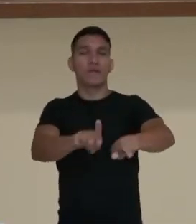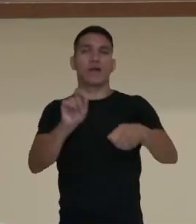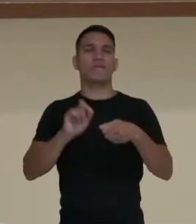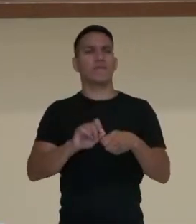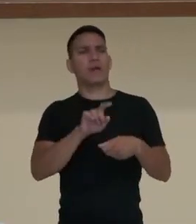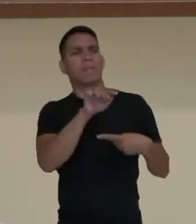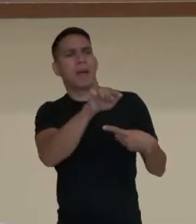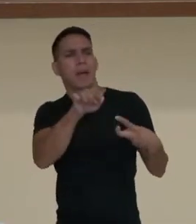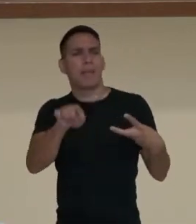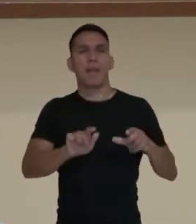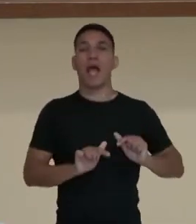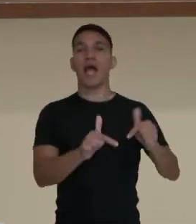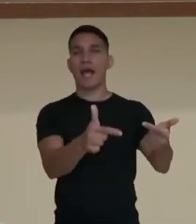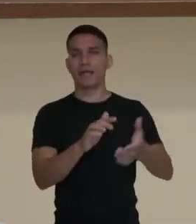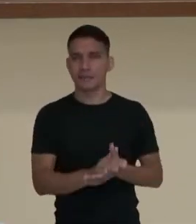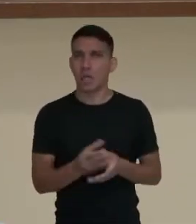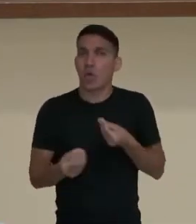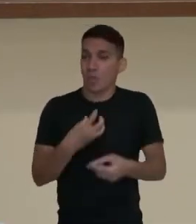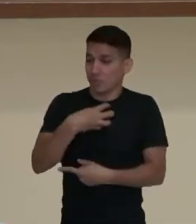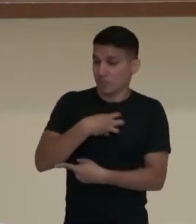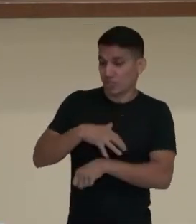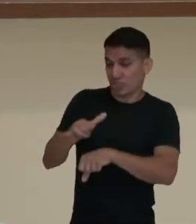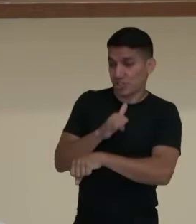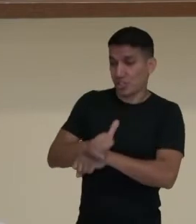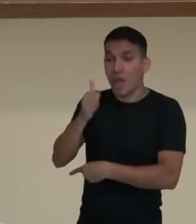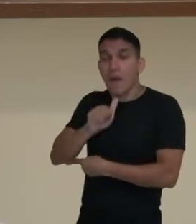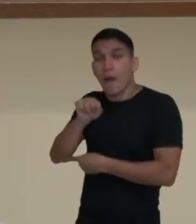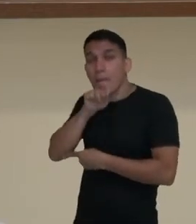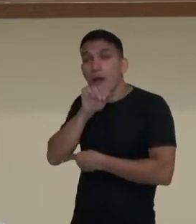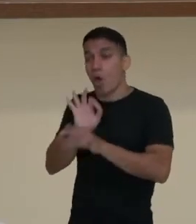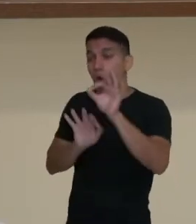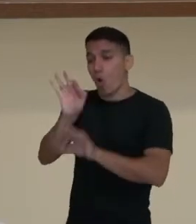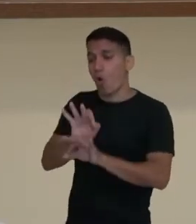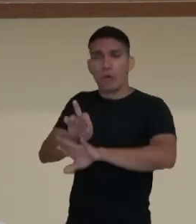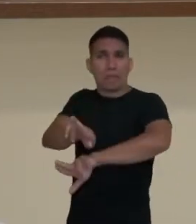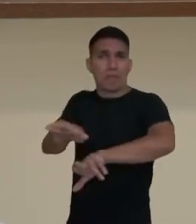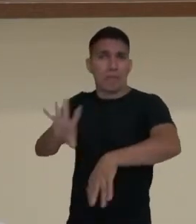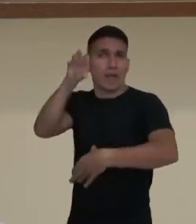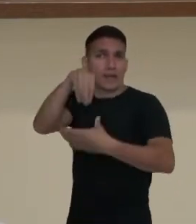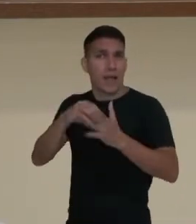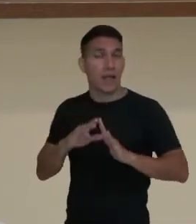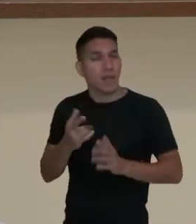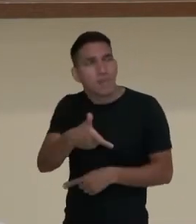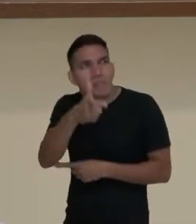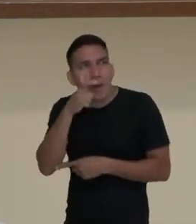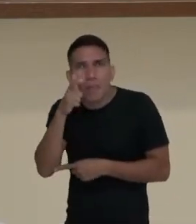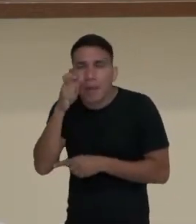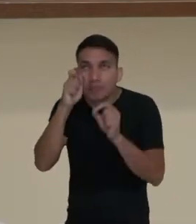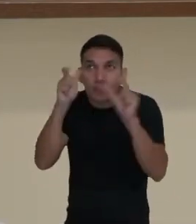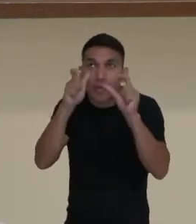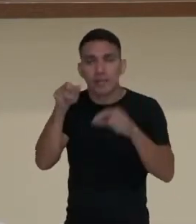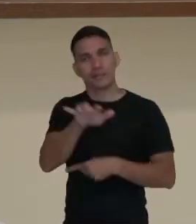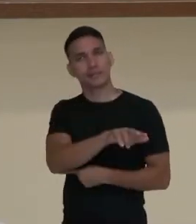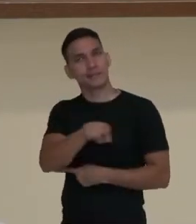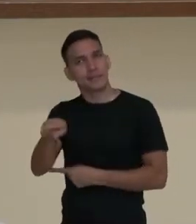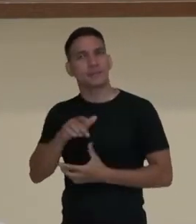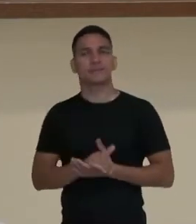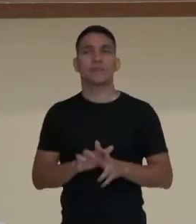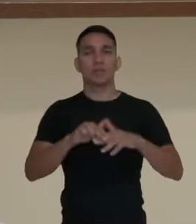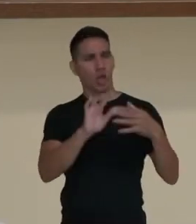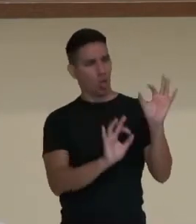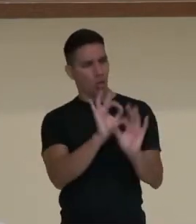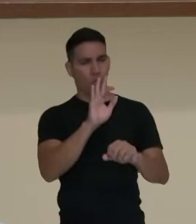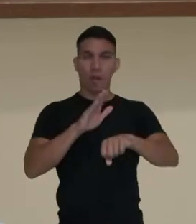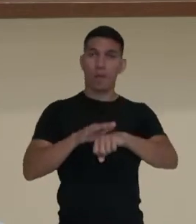tal e tal tarefa, de que maneira que a mãe organiza tal coisa. Presta atenção nessas coisas, se